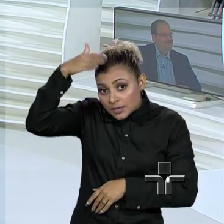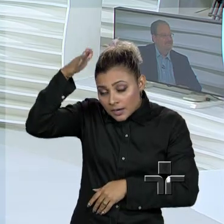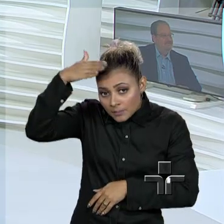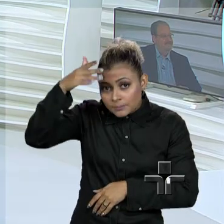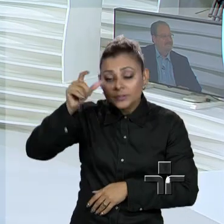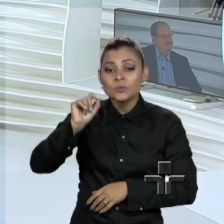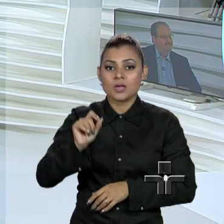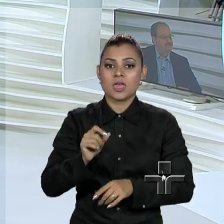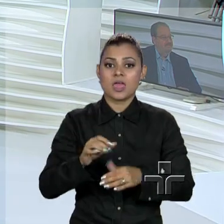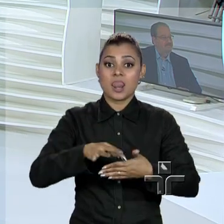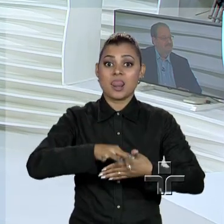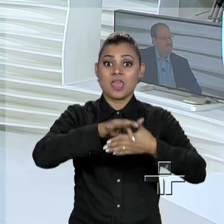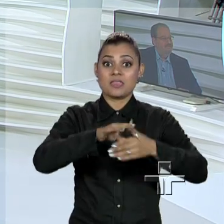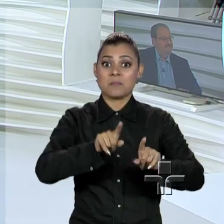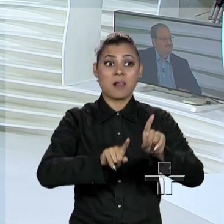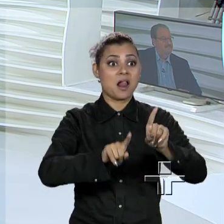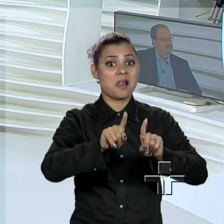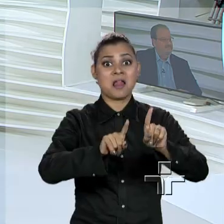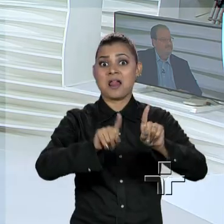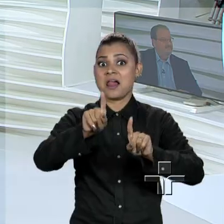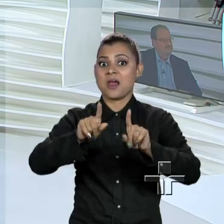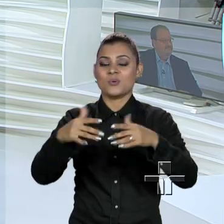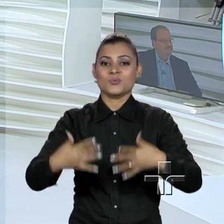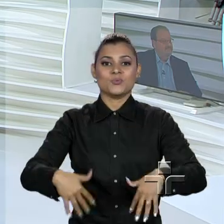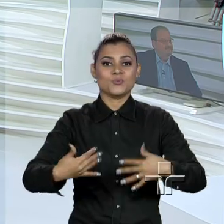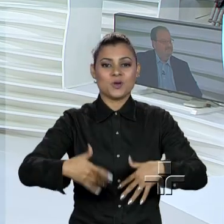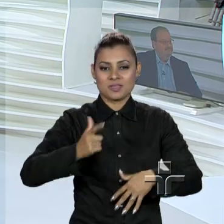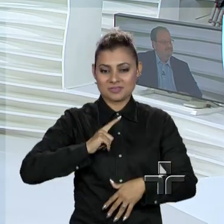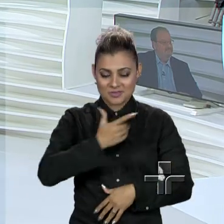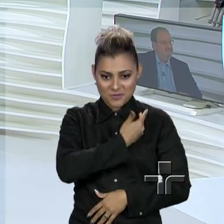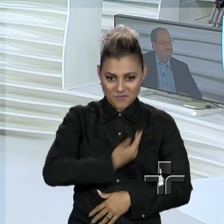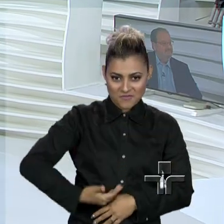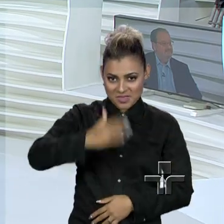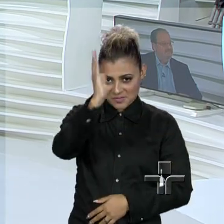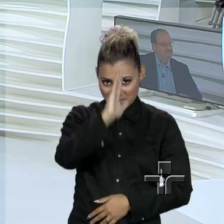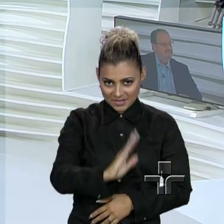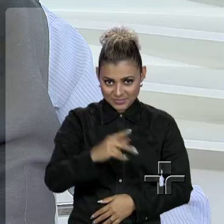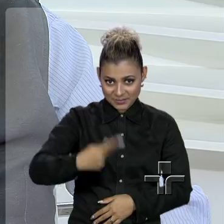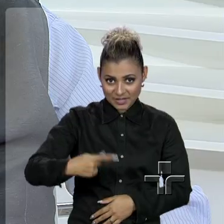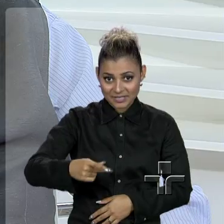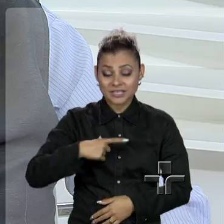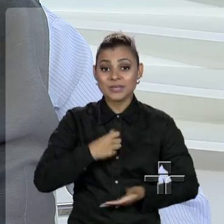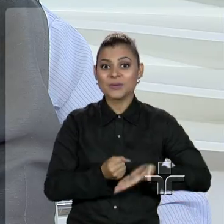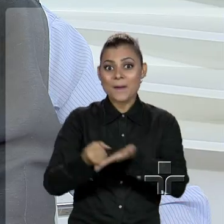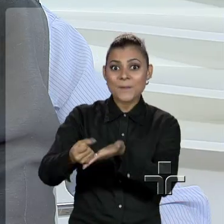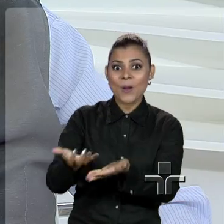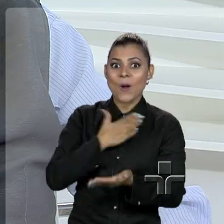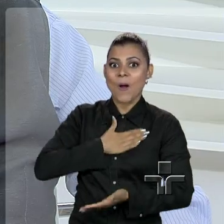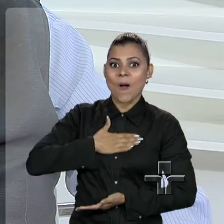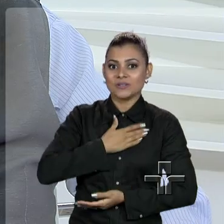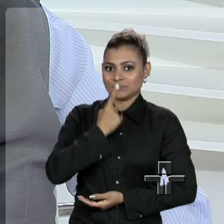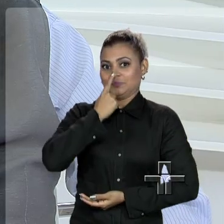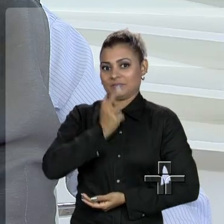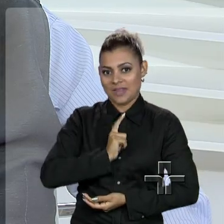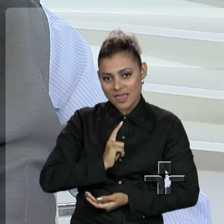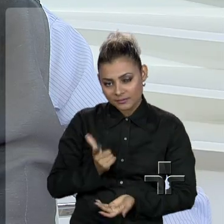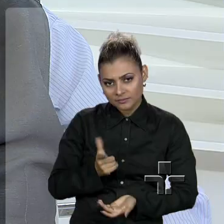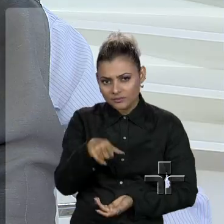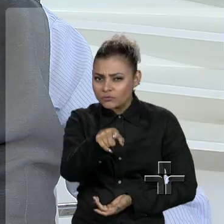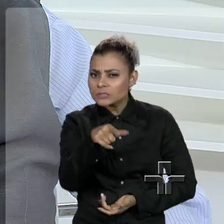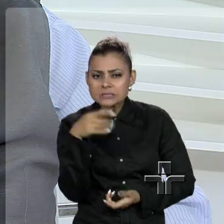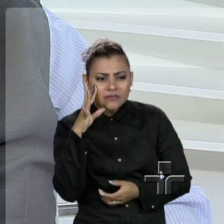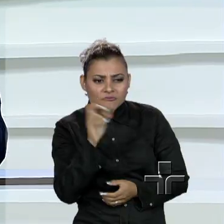a cruzada que tem adeptos dentro do governo brasileiro. Então, eu queria que o senhor dissesse como é que o senhor está vendo essa